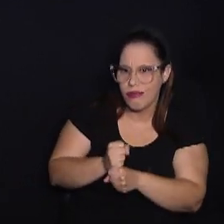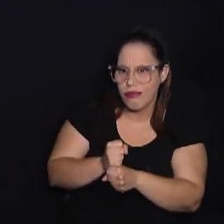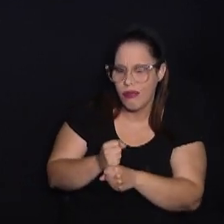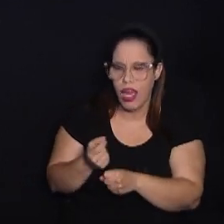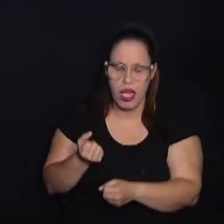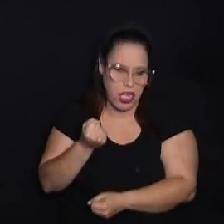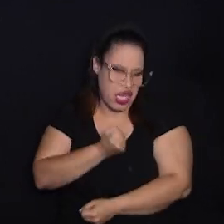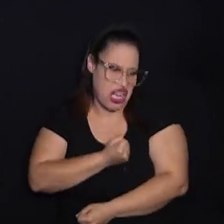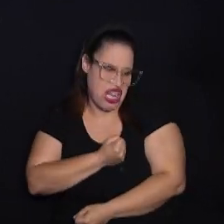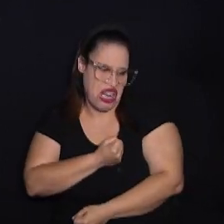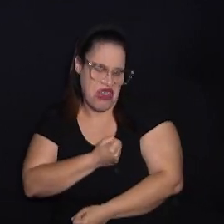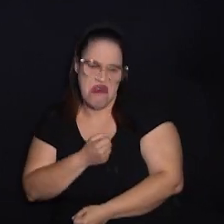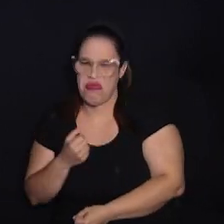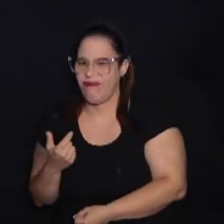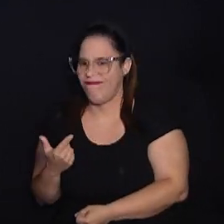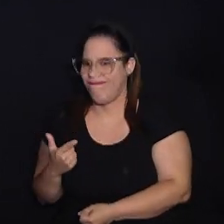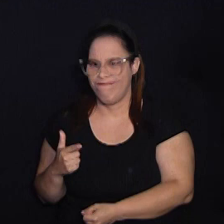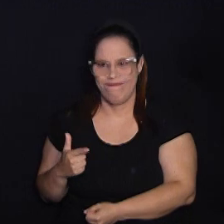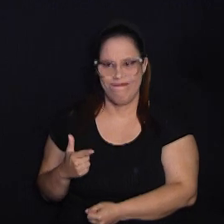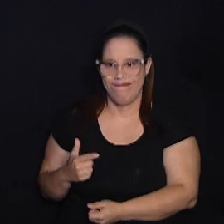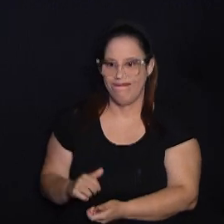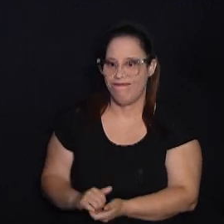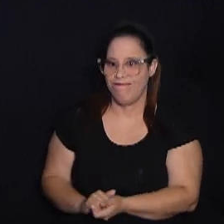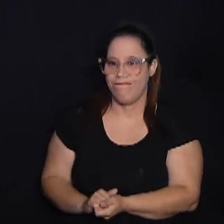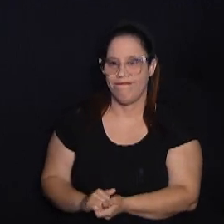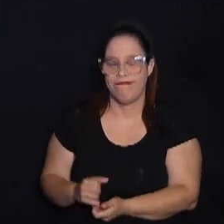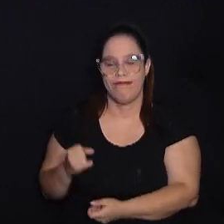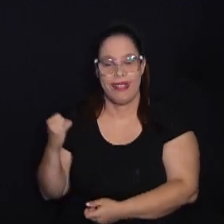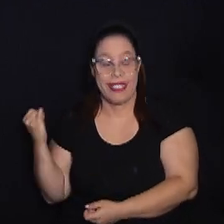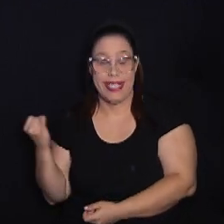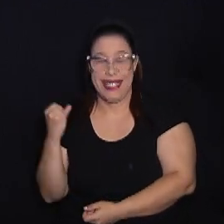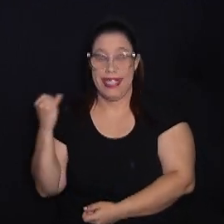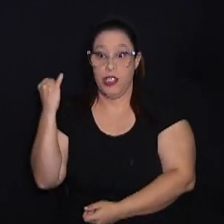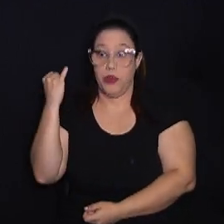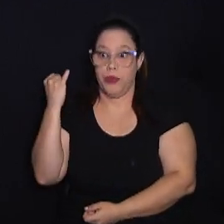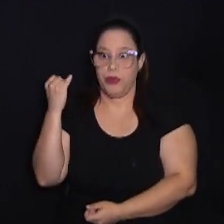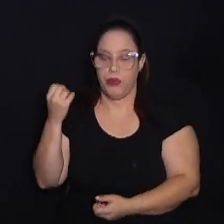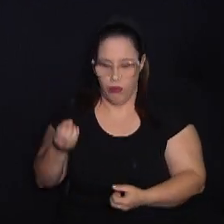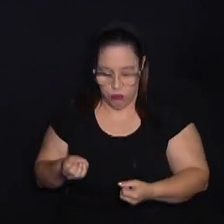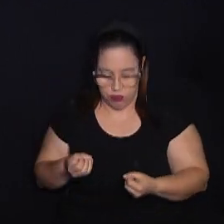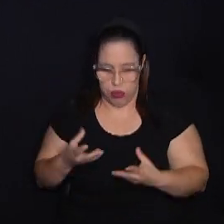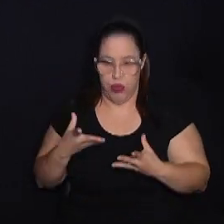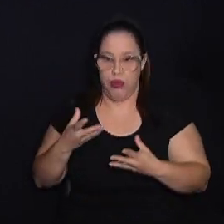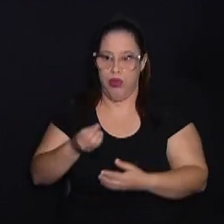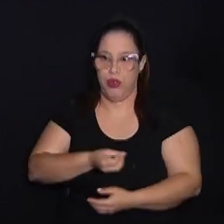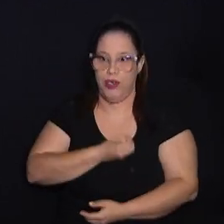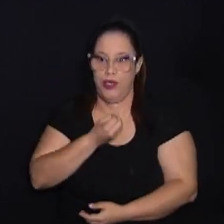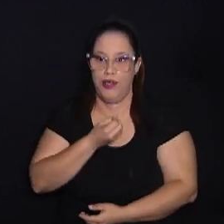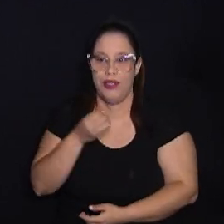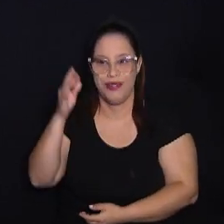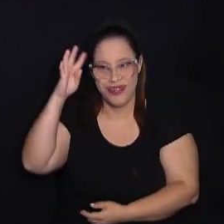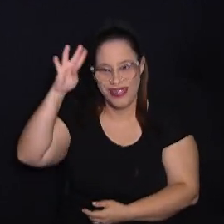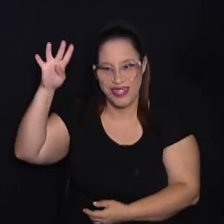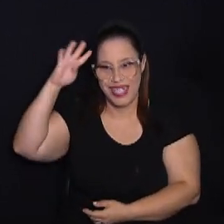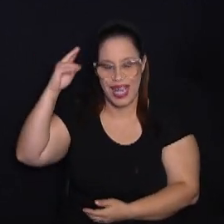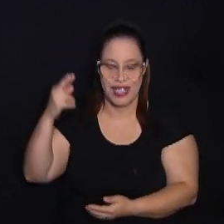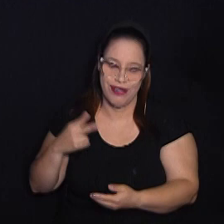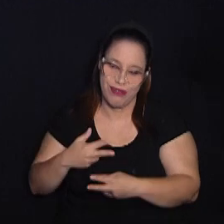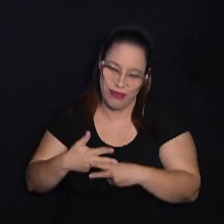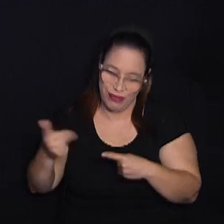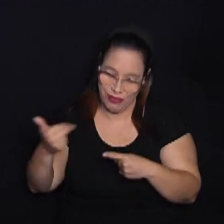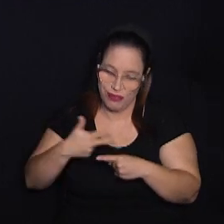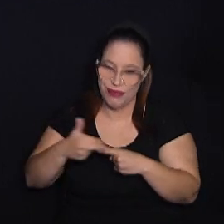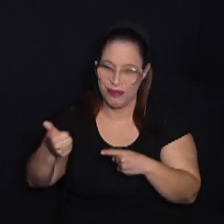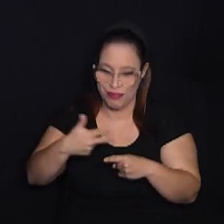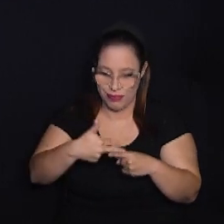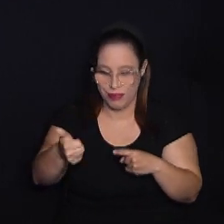não importam. O que importa é que me sinto mais viva do que nunca a cada sonho que vem se realizando.